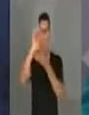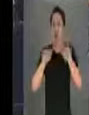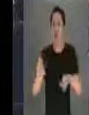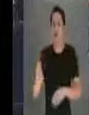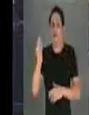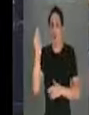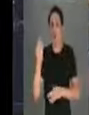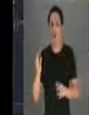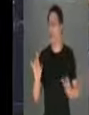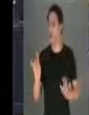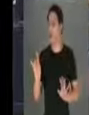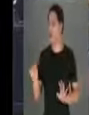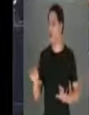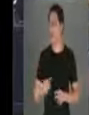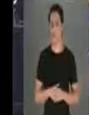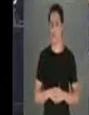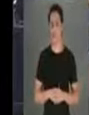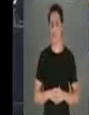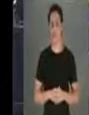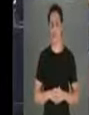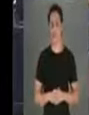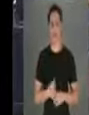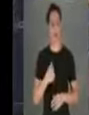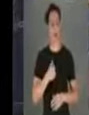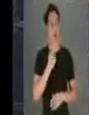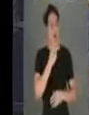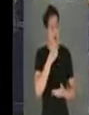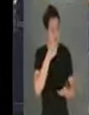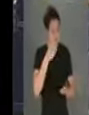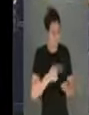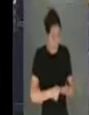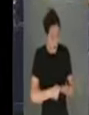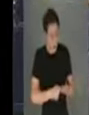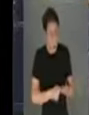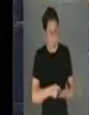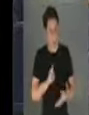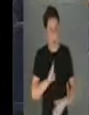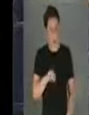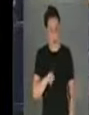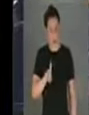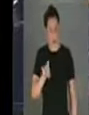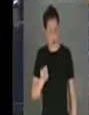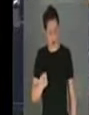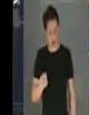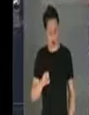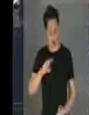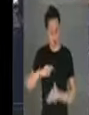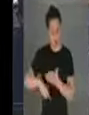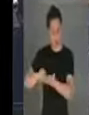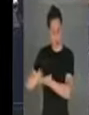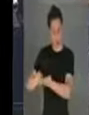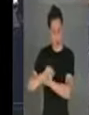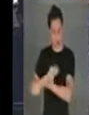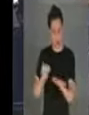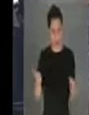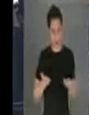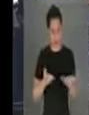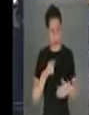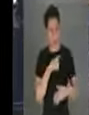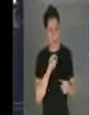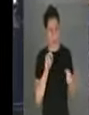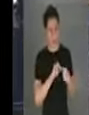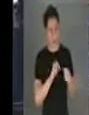área de saúde. Eu só estou dizendo, eu estou afirmando que o BNDES mandou um documento agora dizendo que o senhor fez